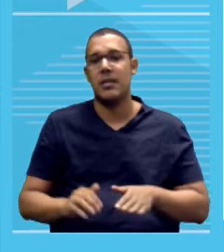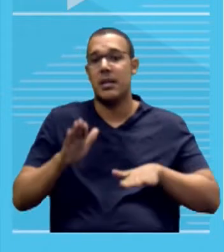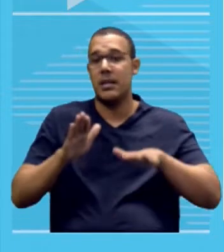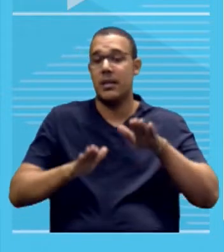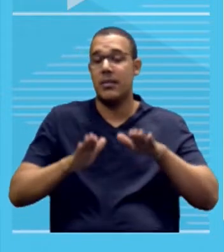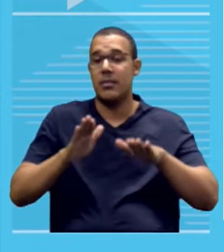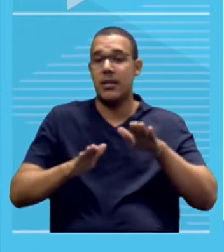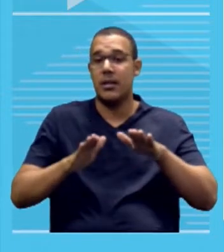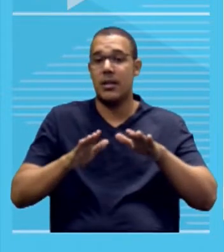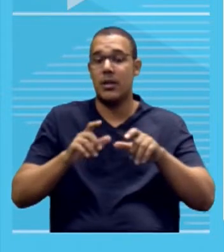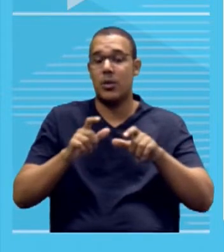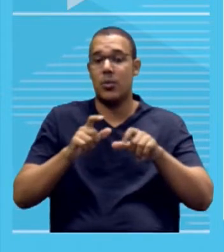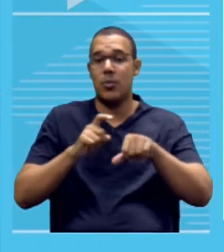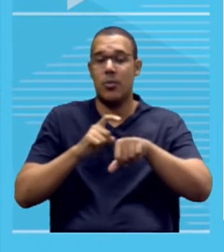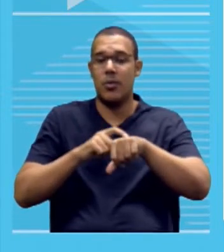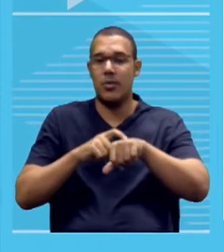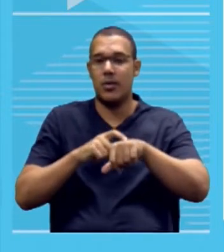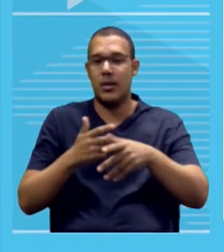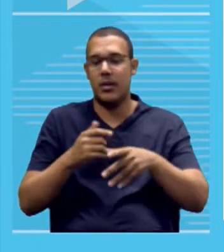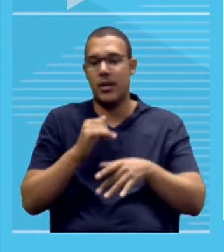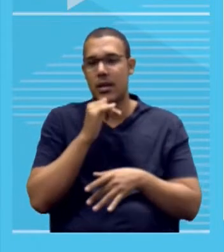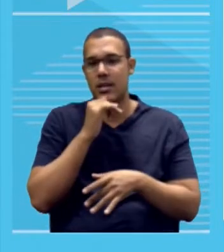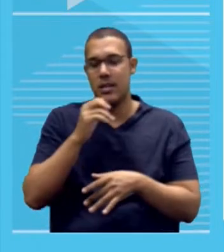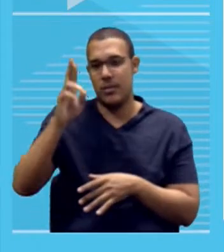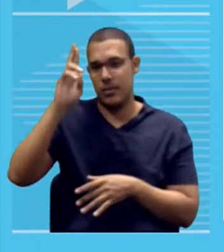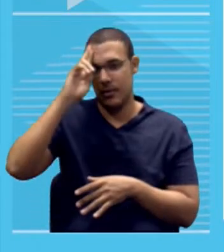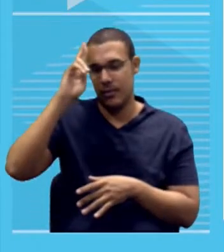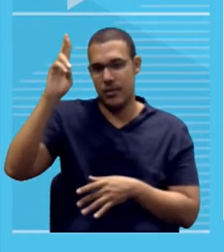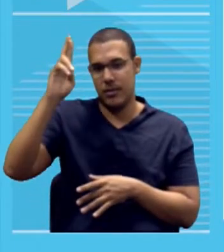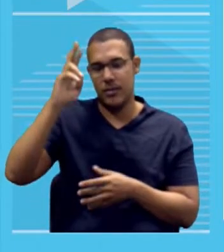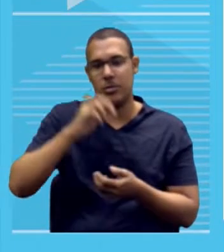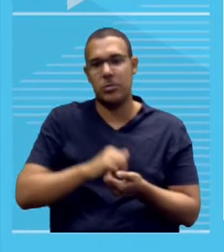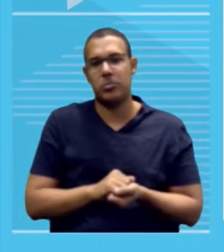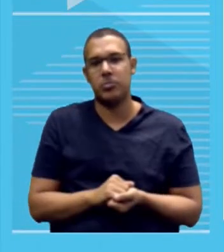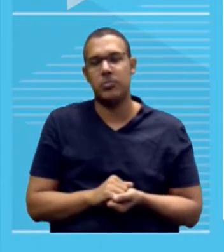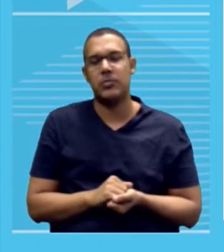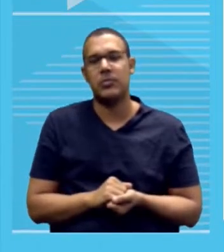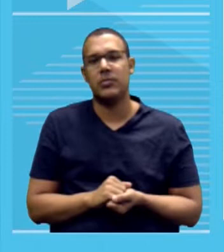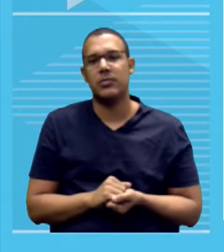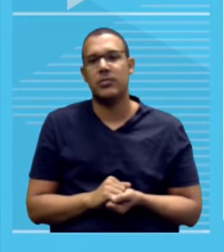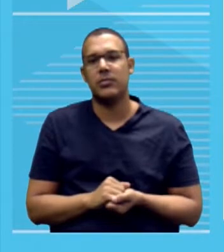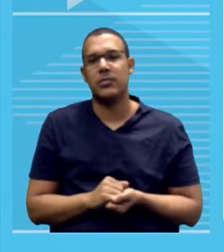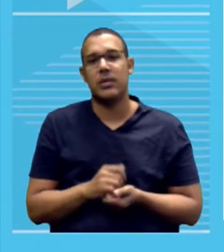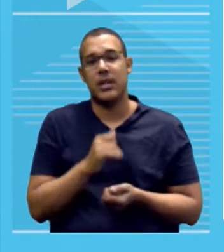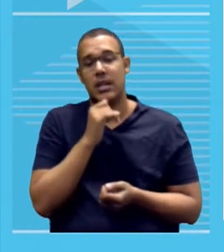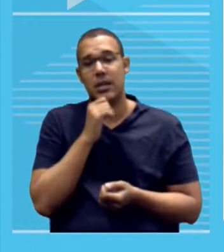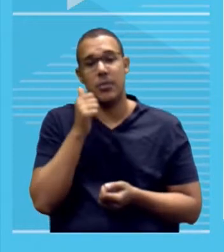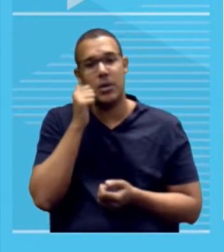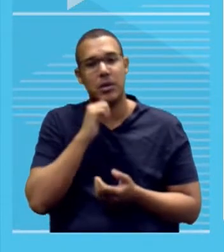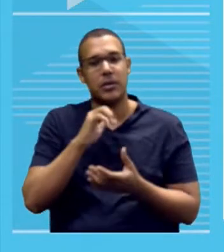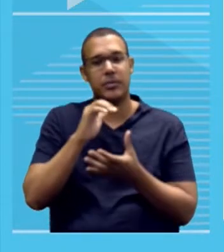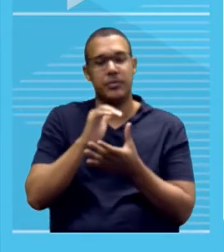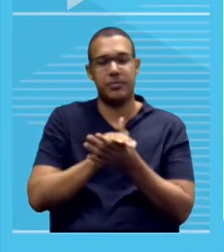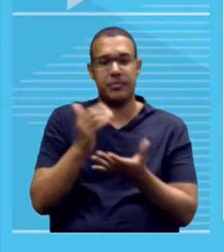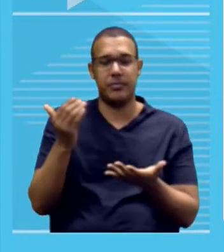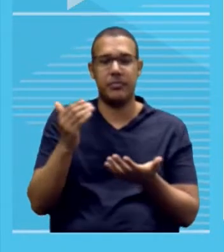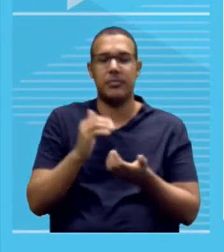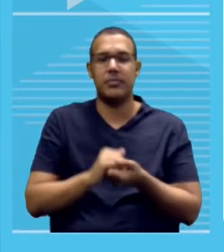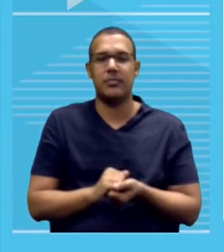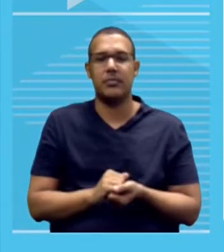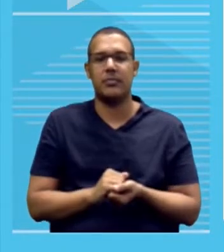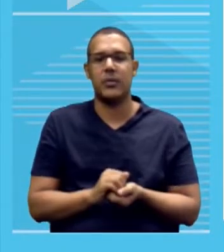Olha só você fala diferente com seu chefe você fala diferente com a sua esposa você fala diferente